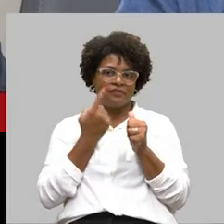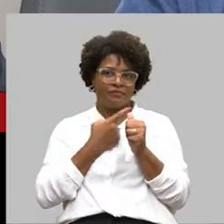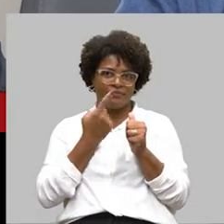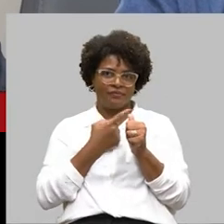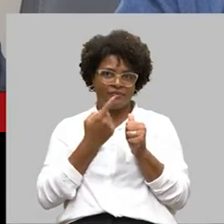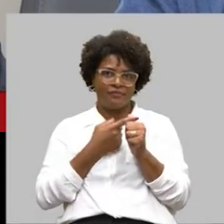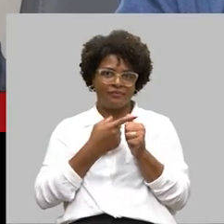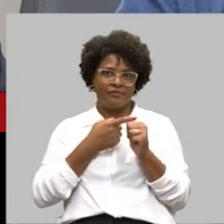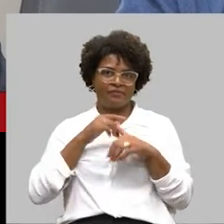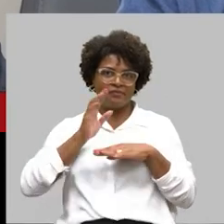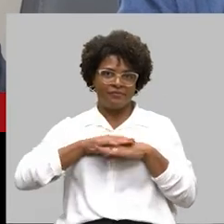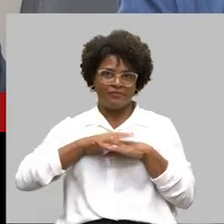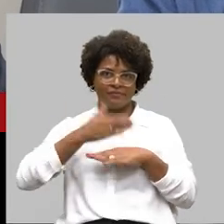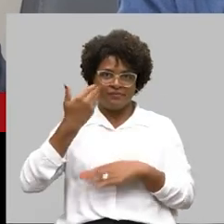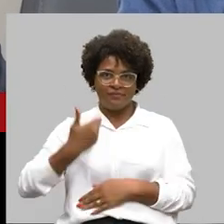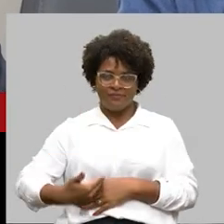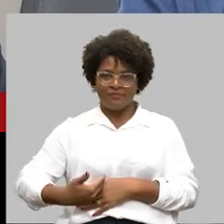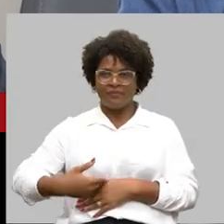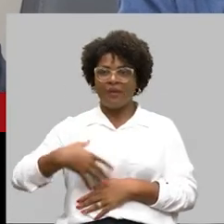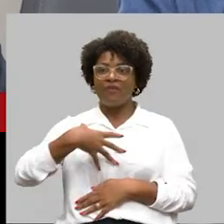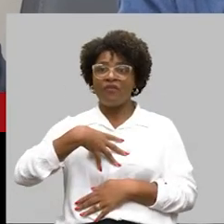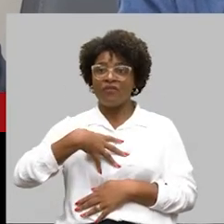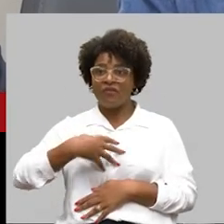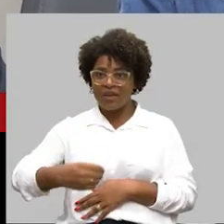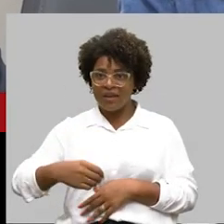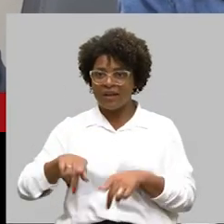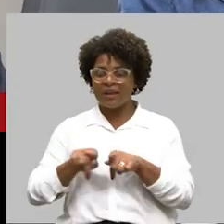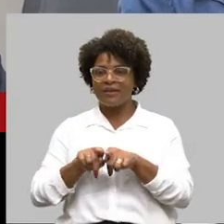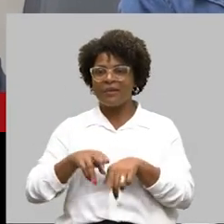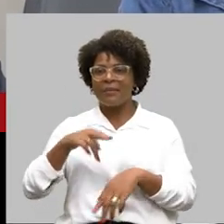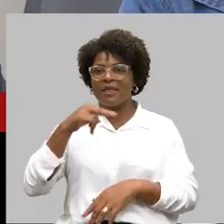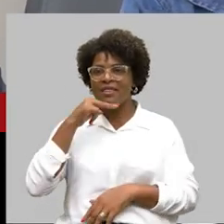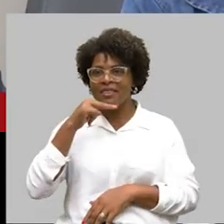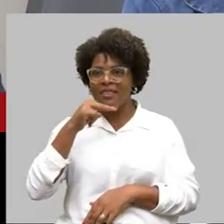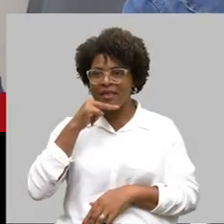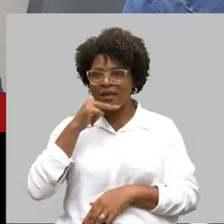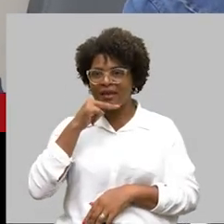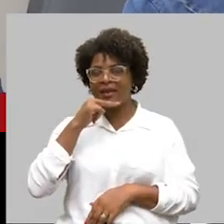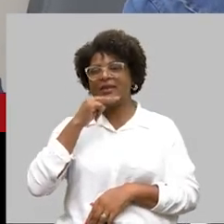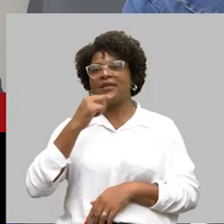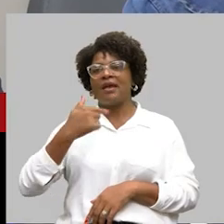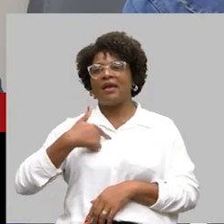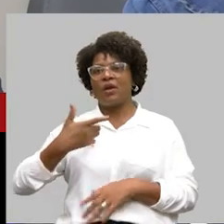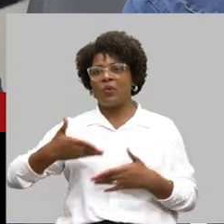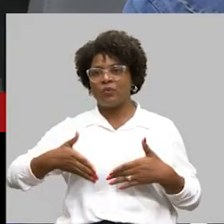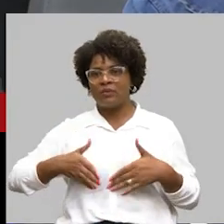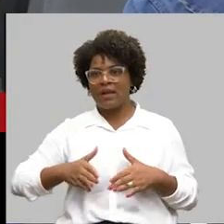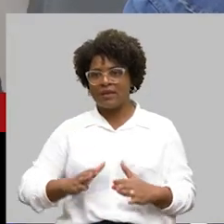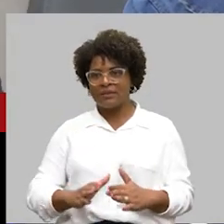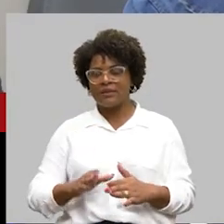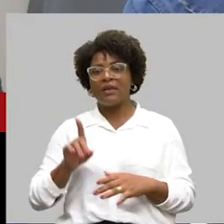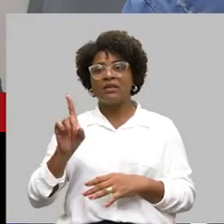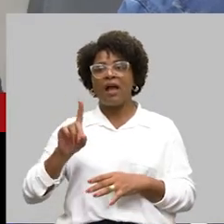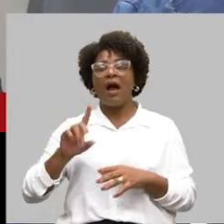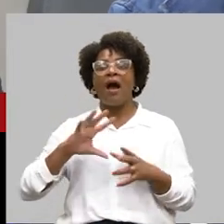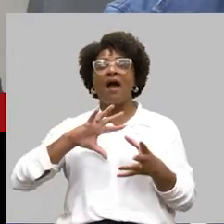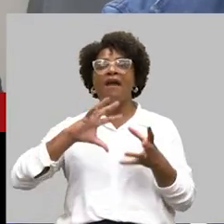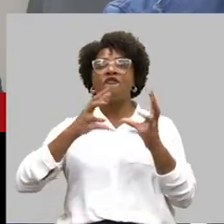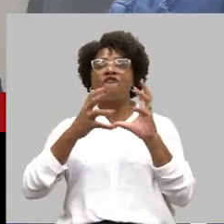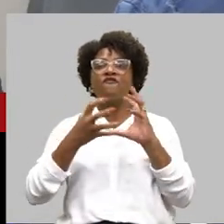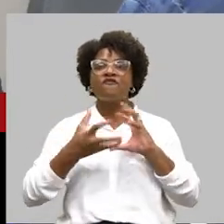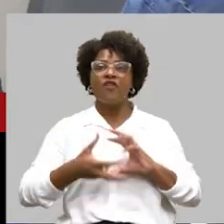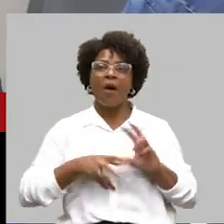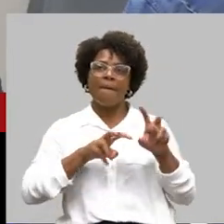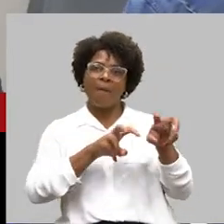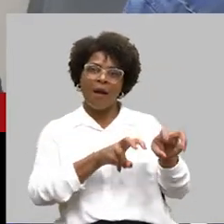apresentar eu sou filha e neta de assentados eu venho de assentamento reforma agrária e é